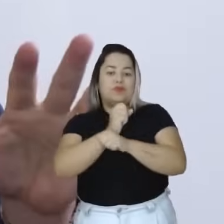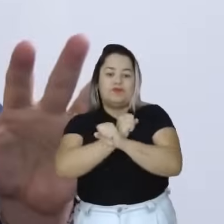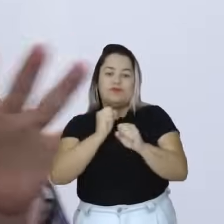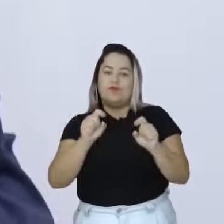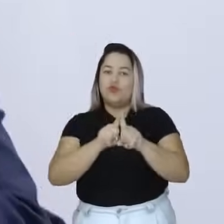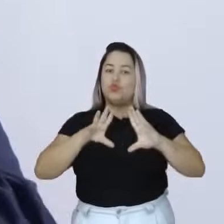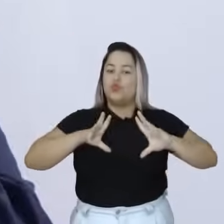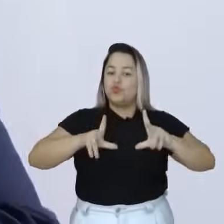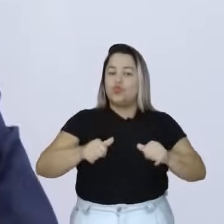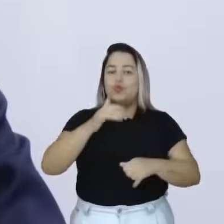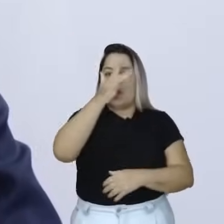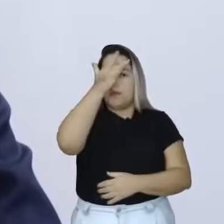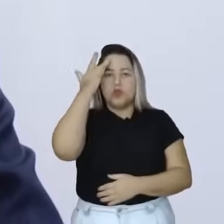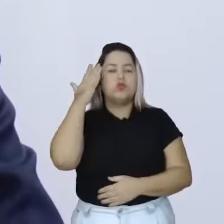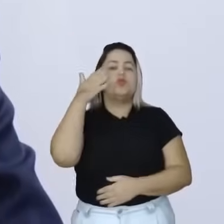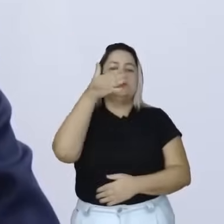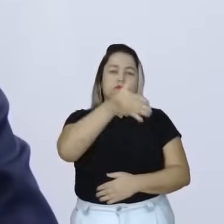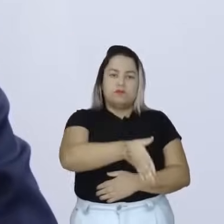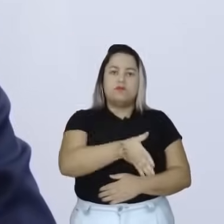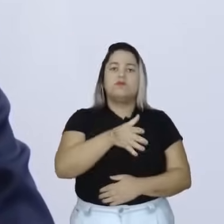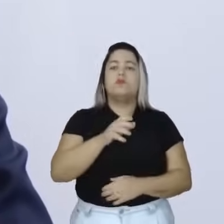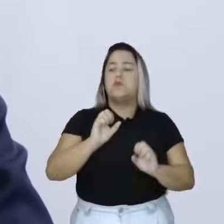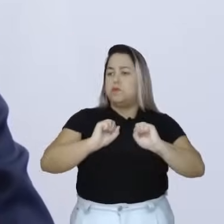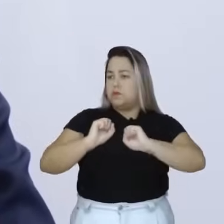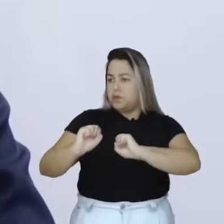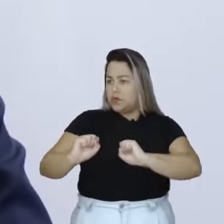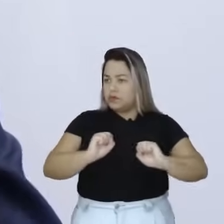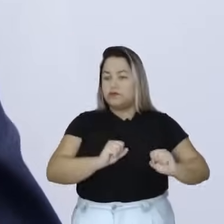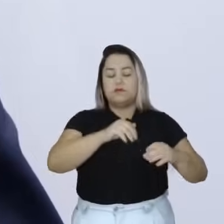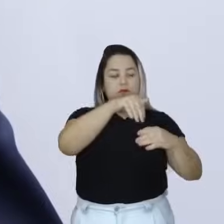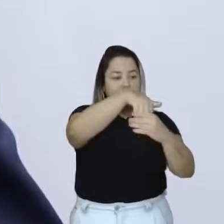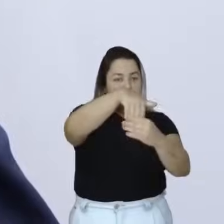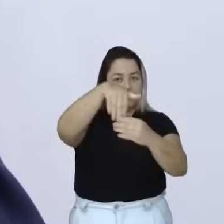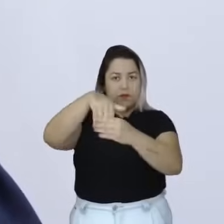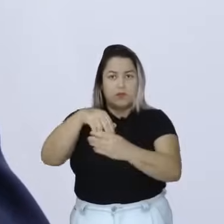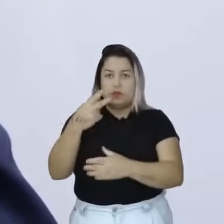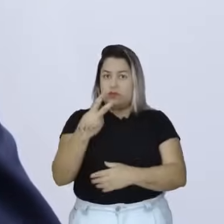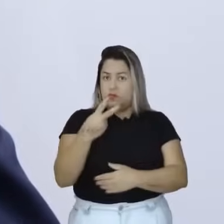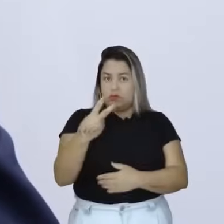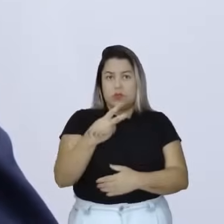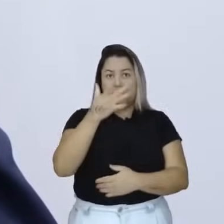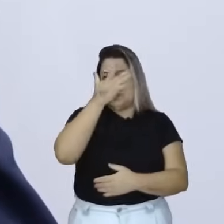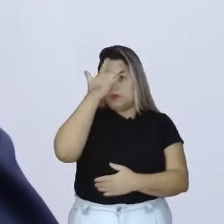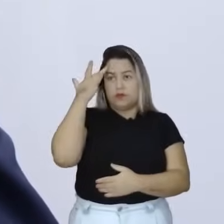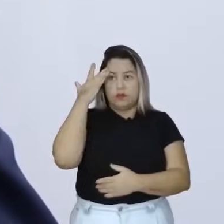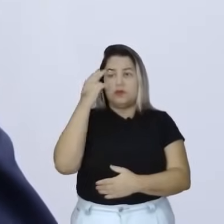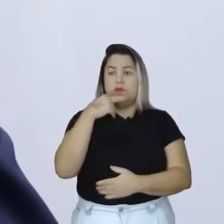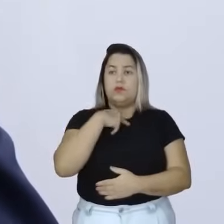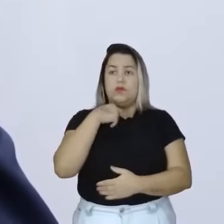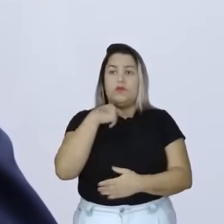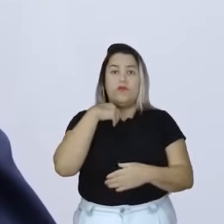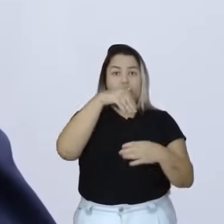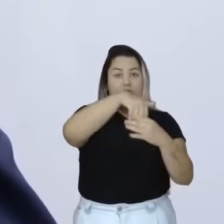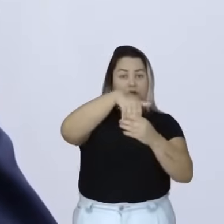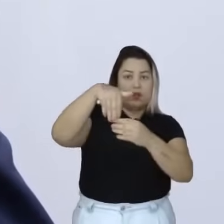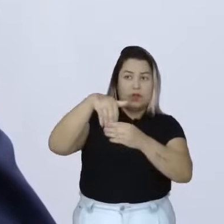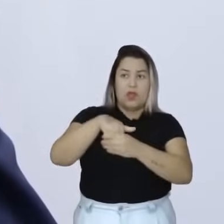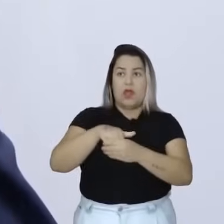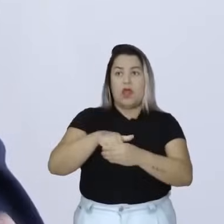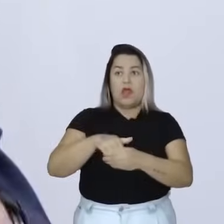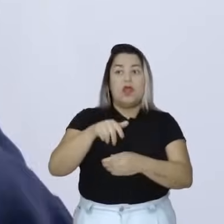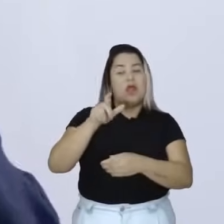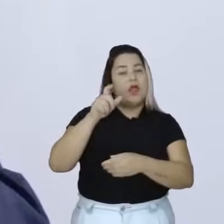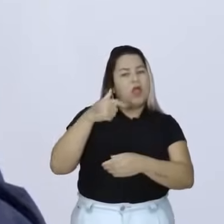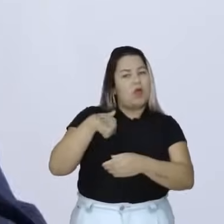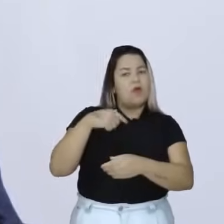tinha acesso, todo e qualquer cidadão brasileiro podia votar. As únicas 2 pessoas que não podiam votar era eu e a Simone, porque